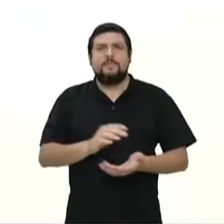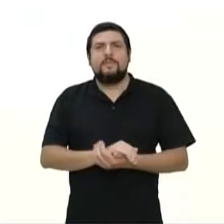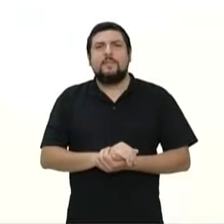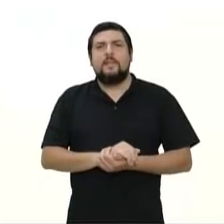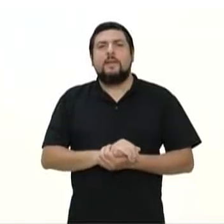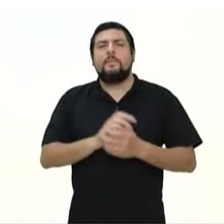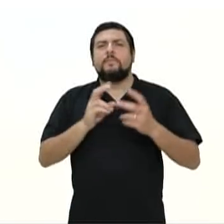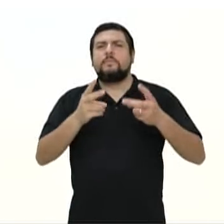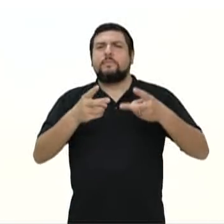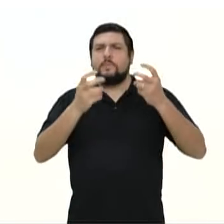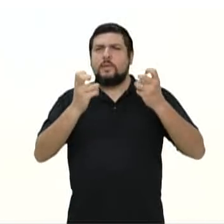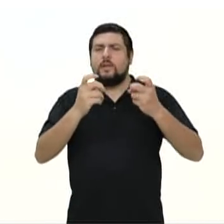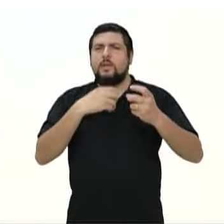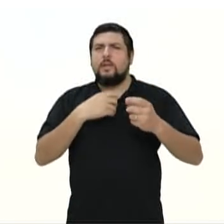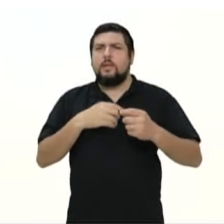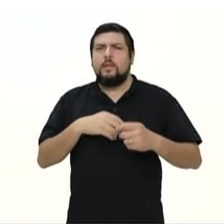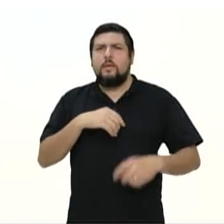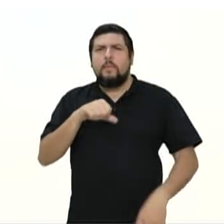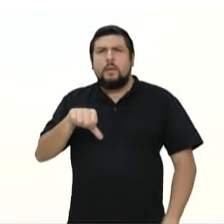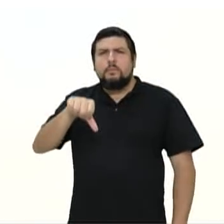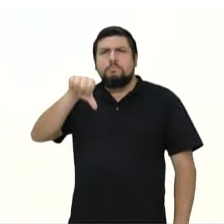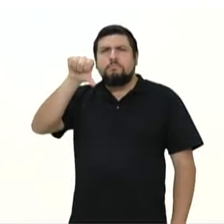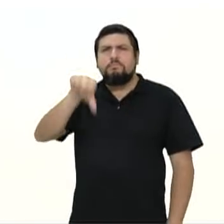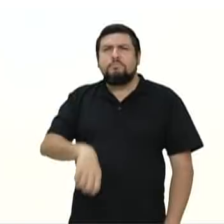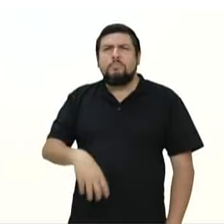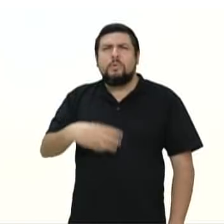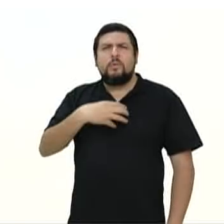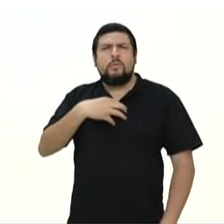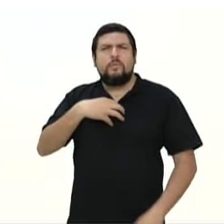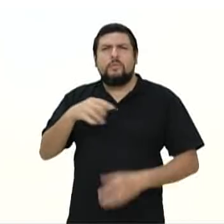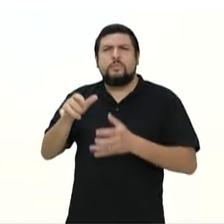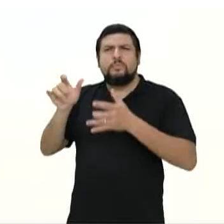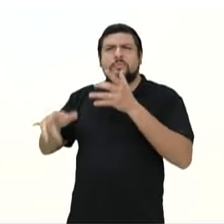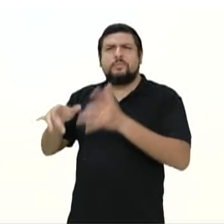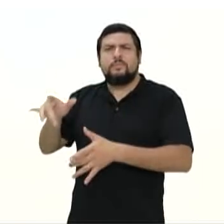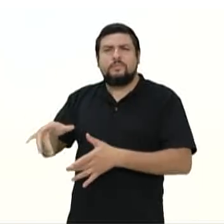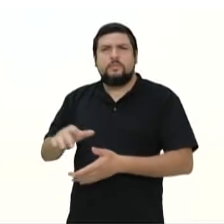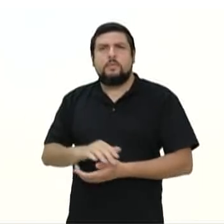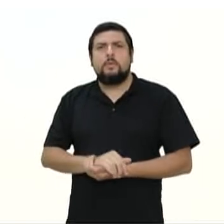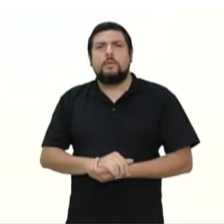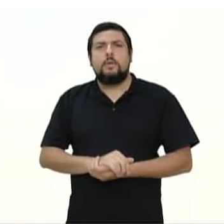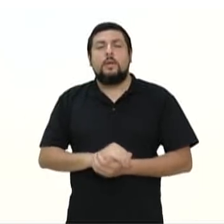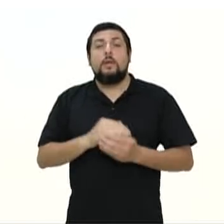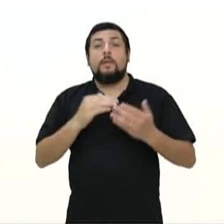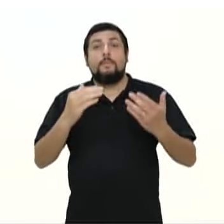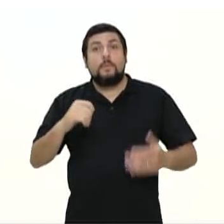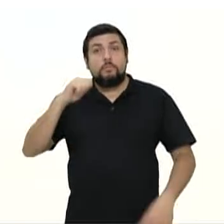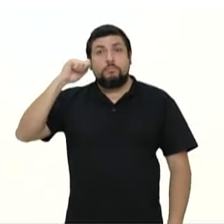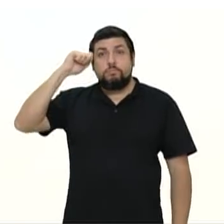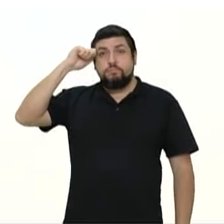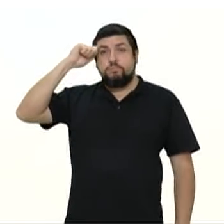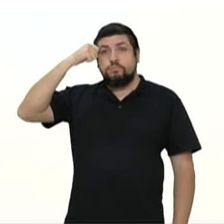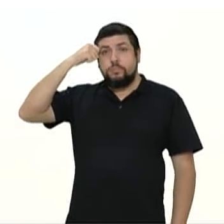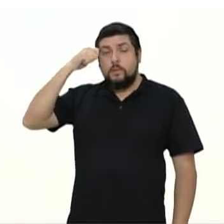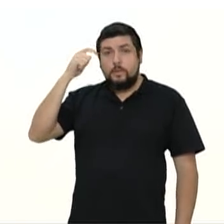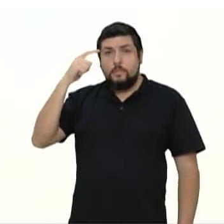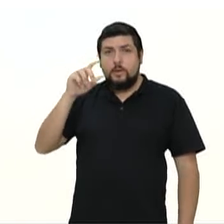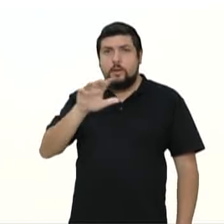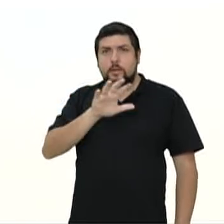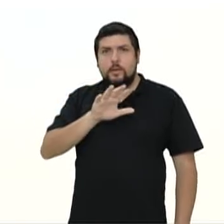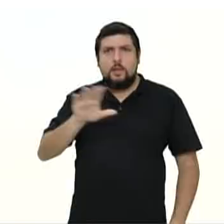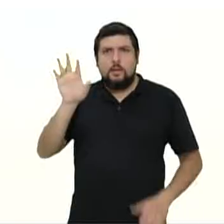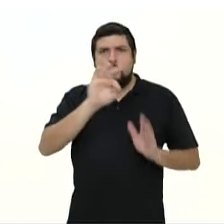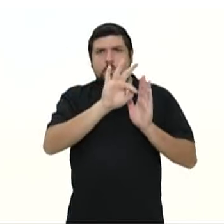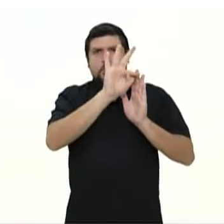Veja, aqui diz a pior forma possível de descarte. Então, o que está em negrito, né, aqui, na